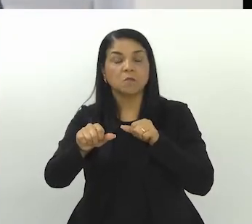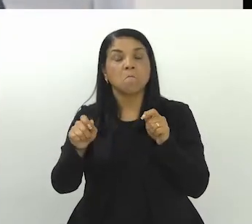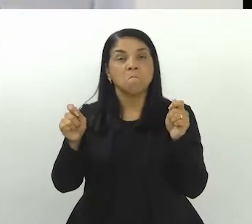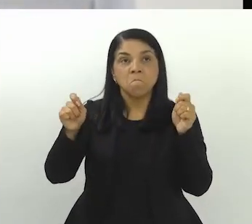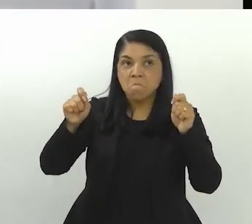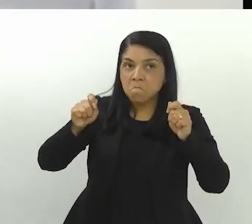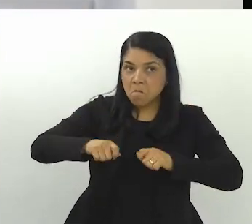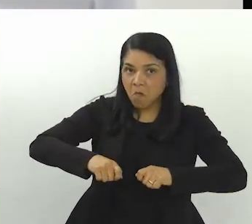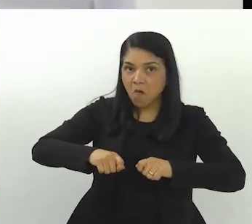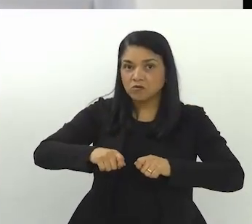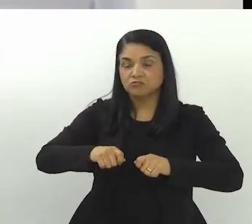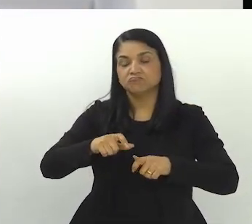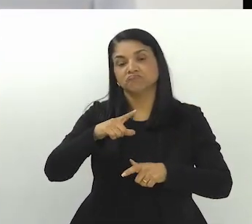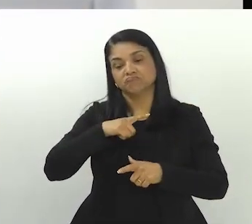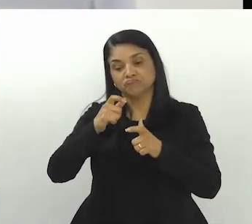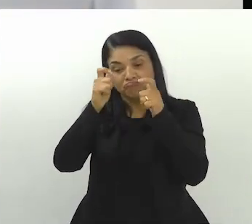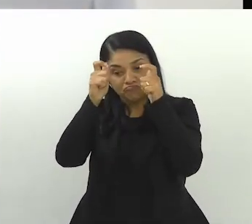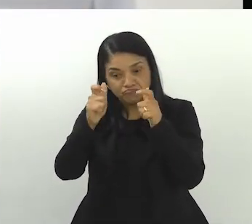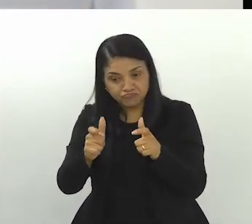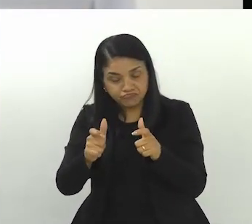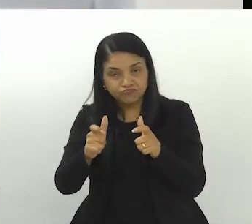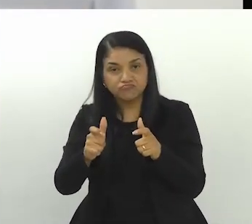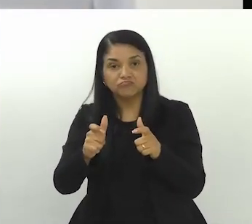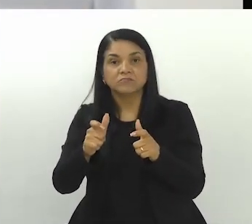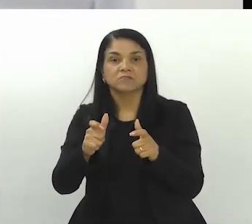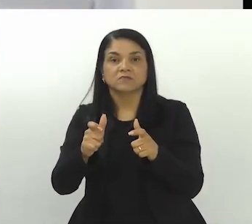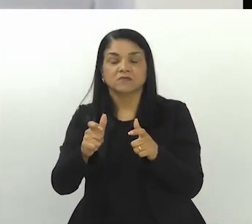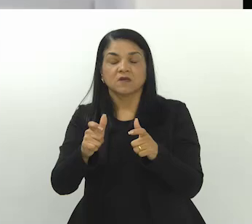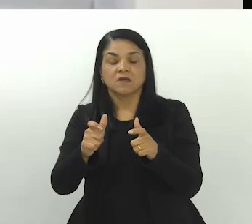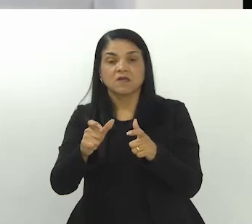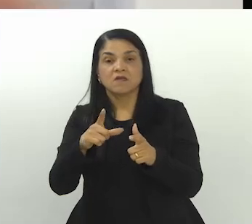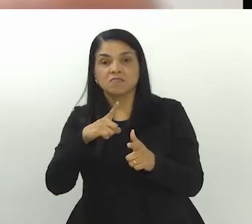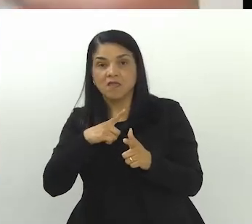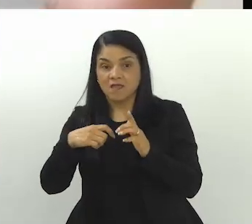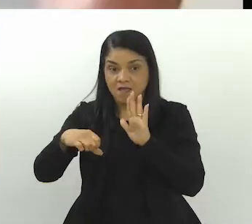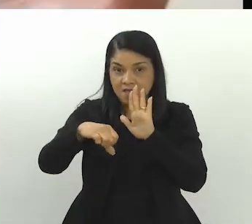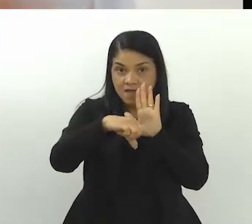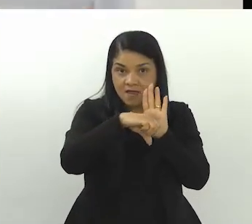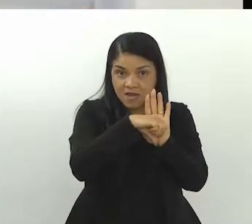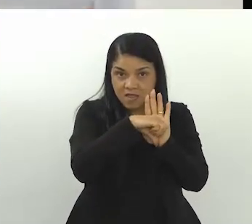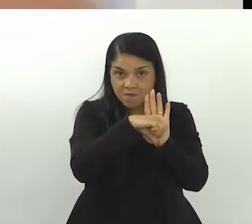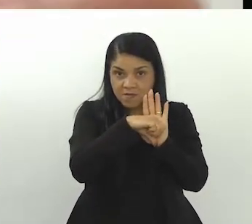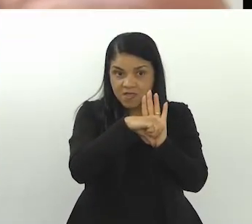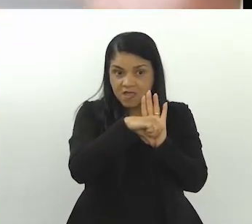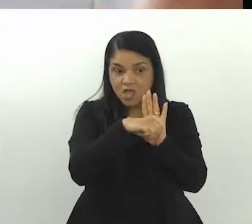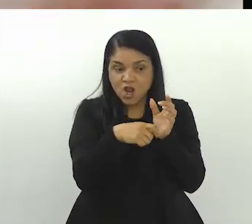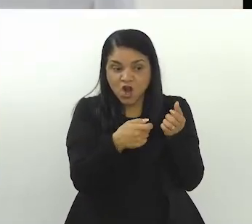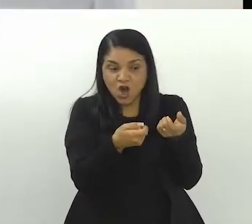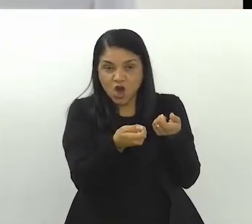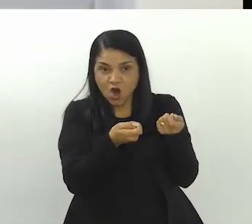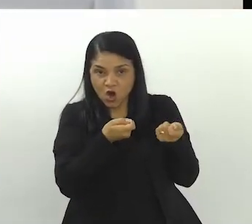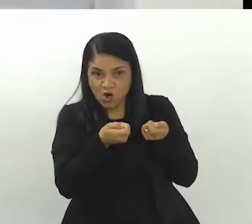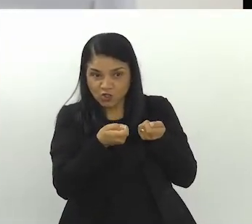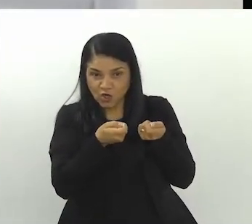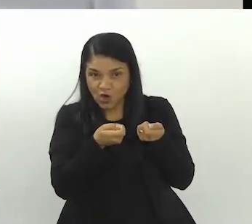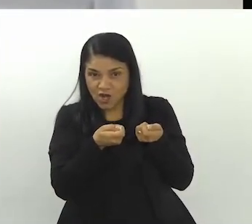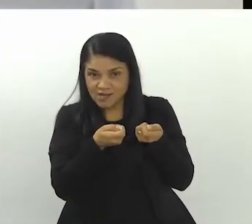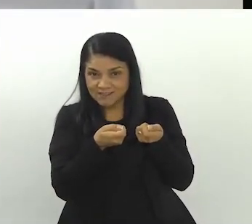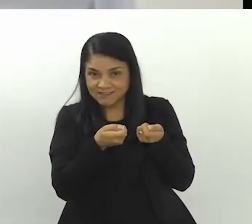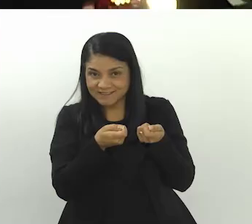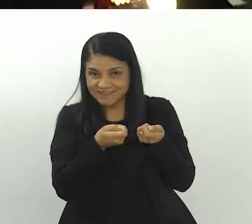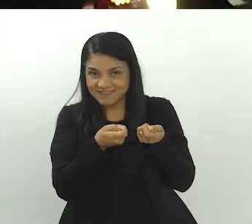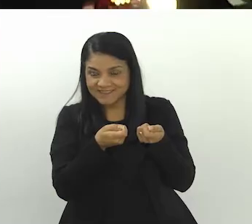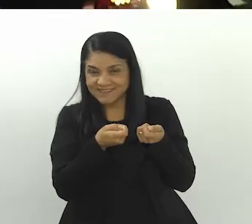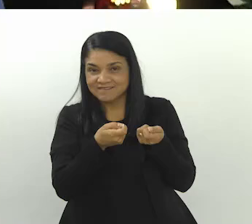ser, inclusive, que onde haja, né, o crime organizado, um controle territorial por parte do